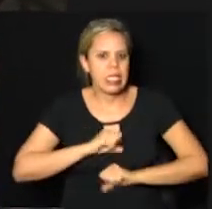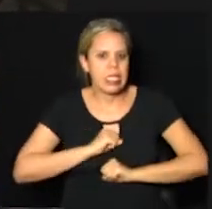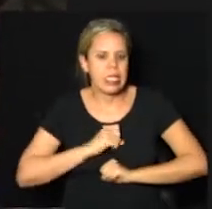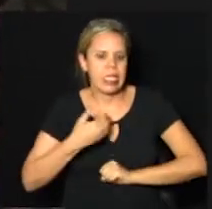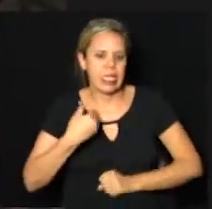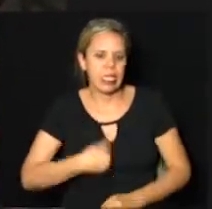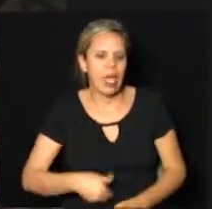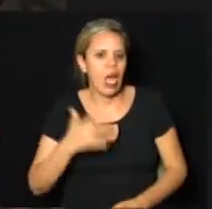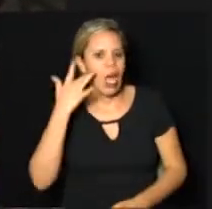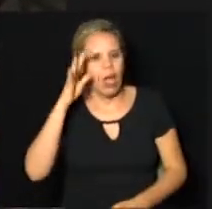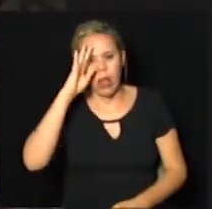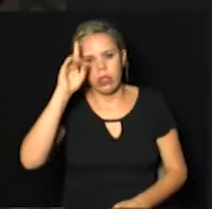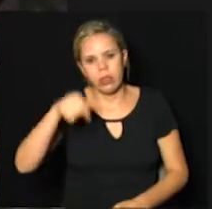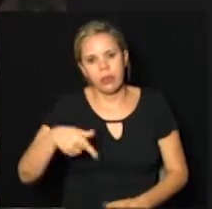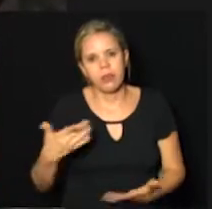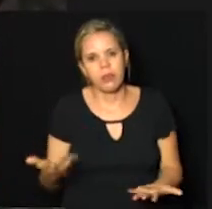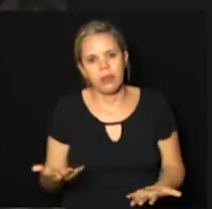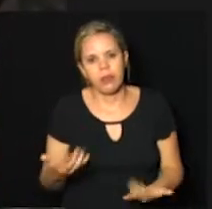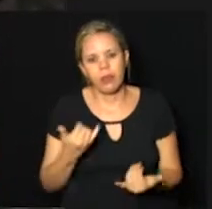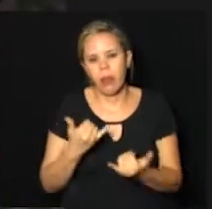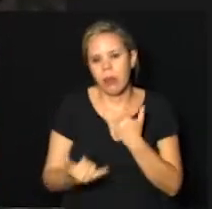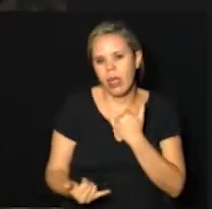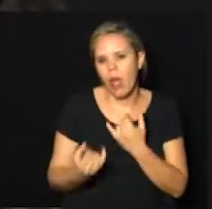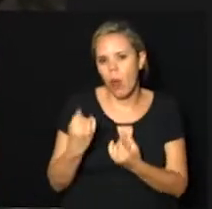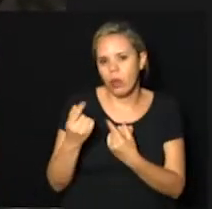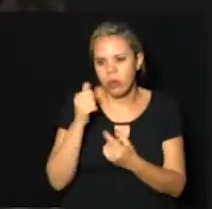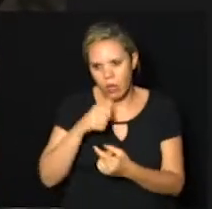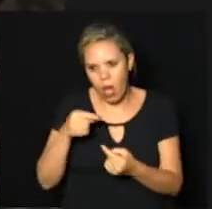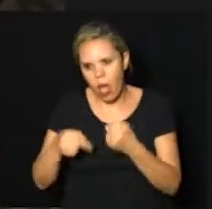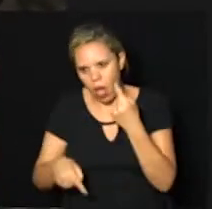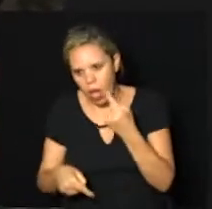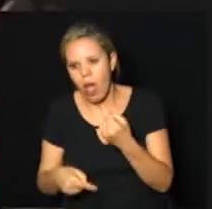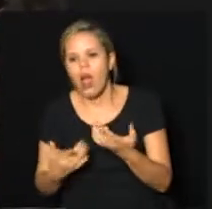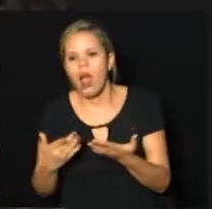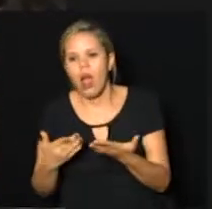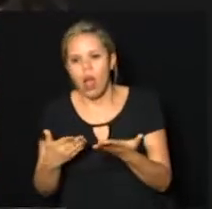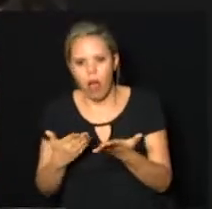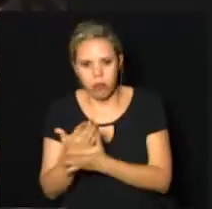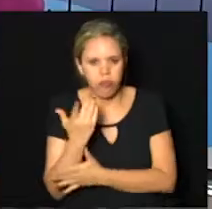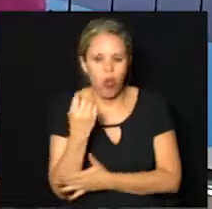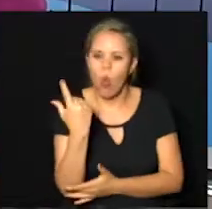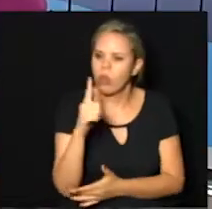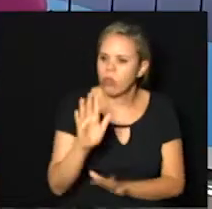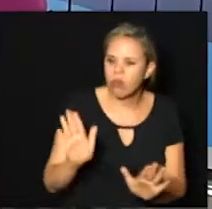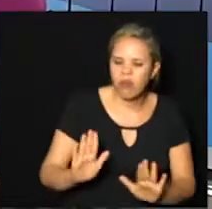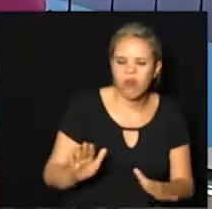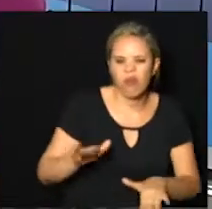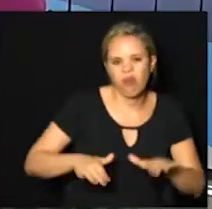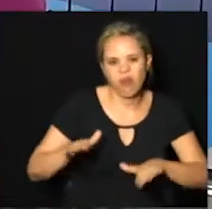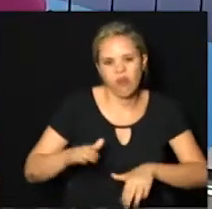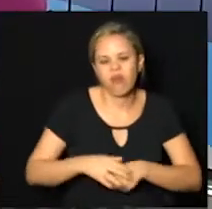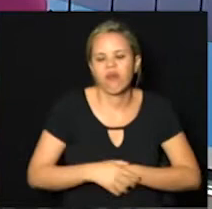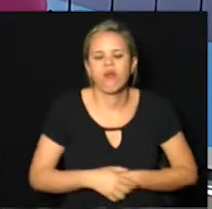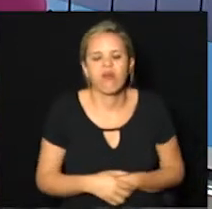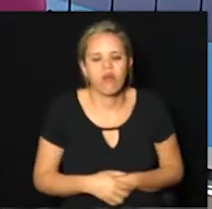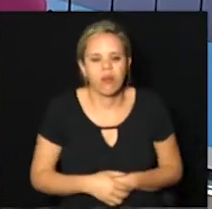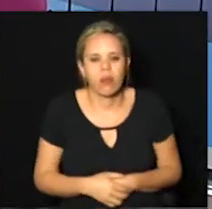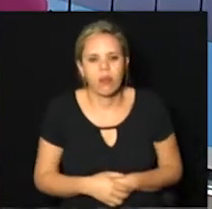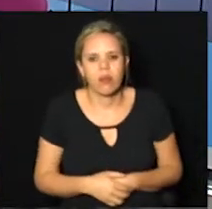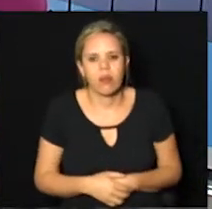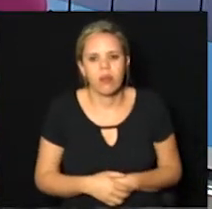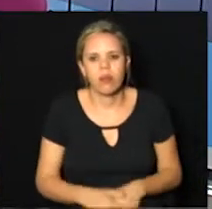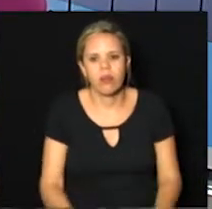parece que a chave do negócio é esse. Por isso que parece que para algumas mulheres melhoram, para outras não. É importante também a consulta,